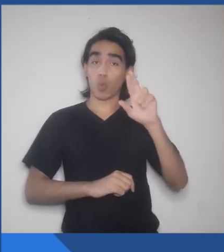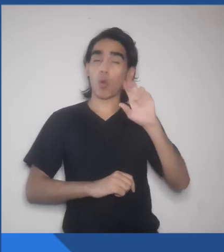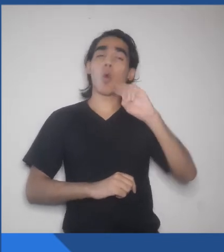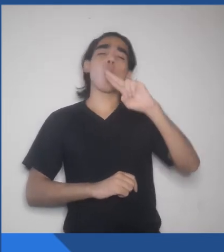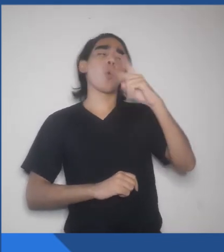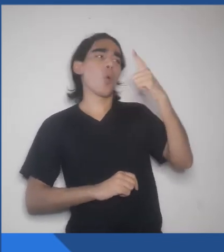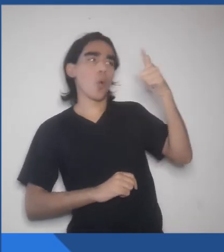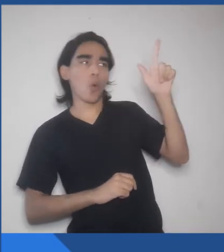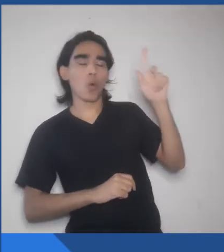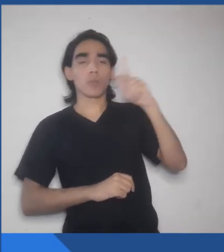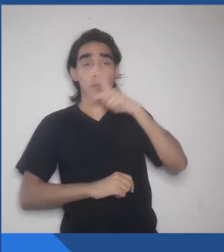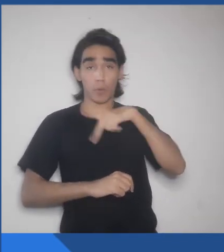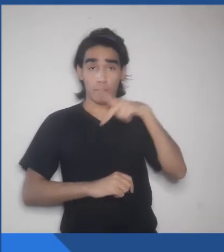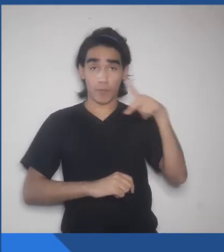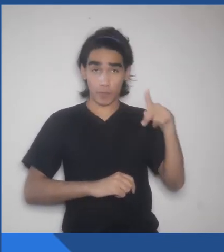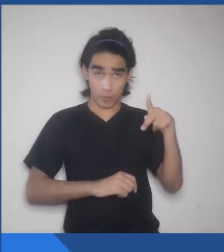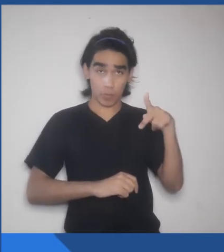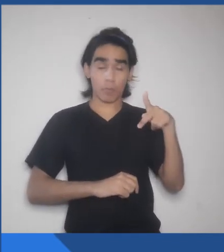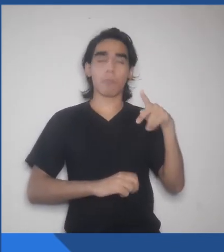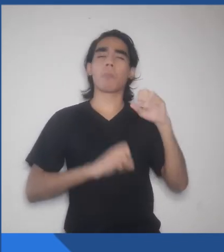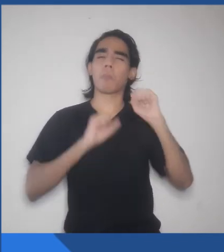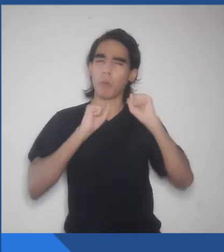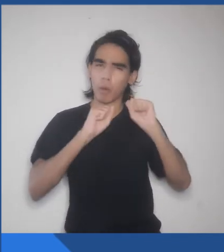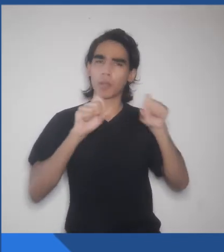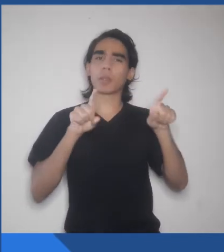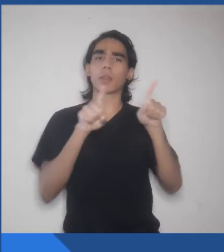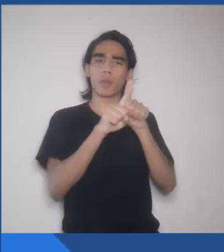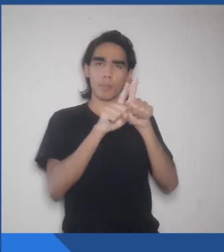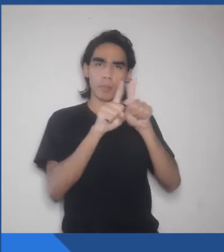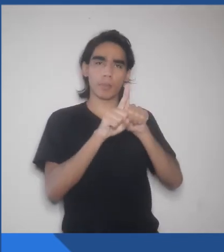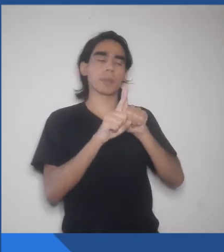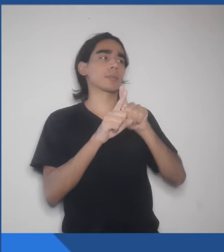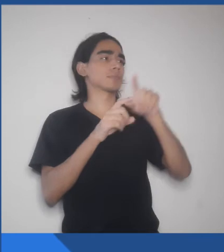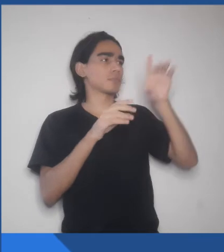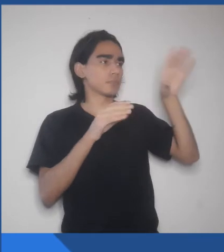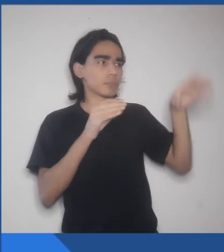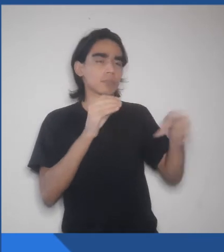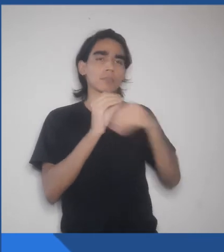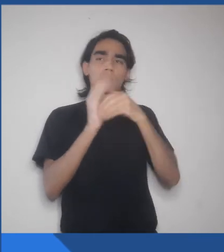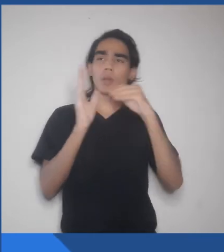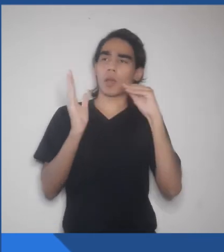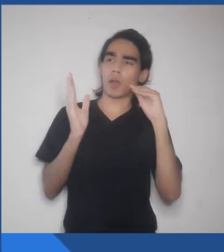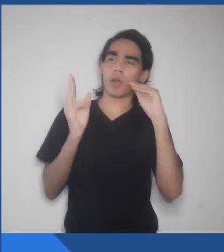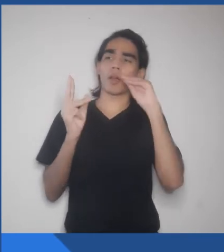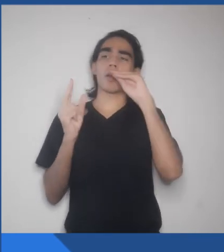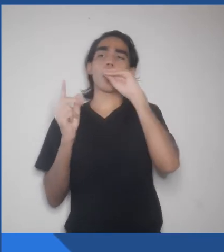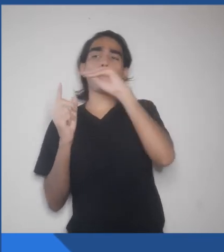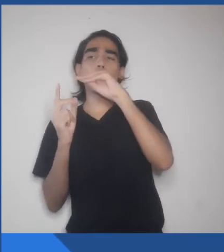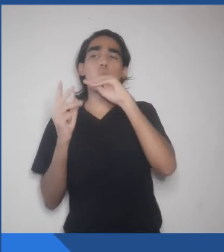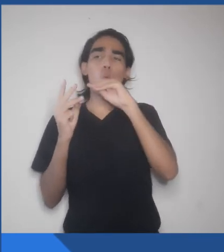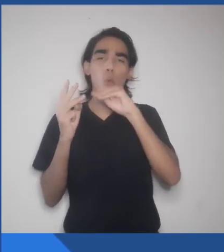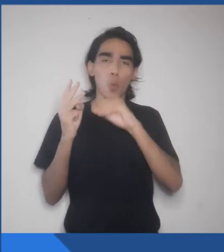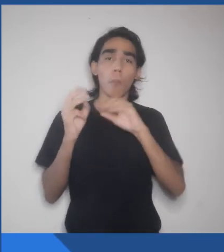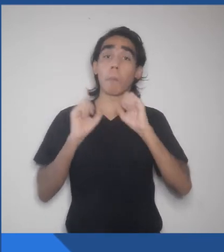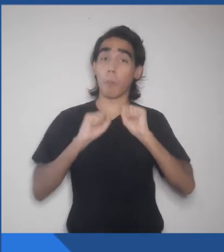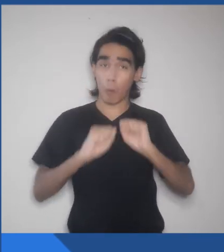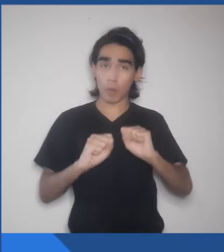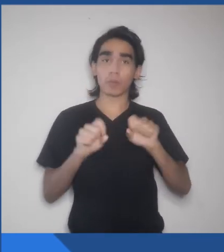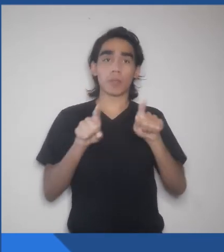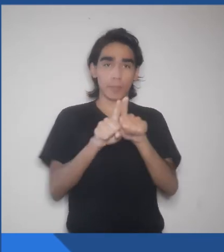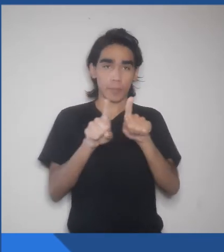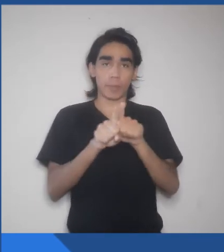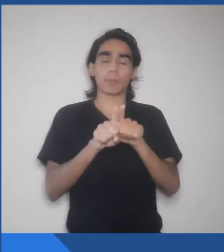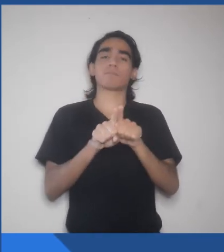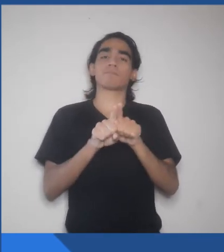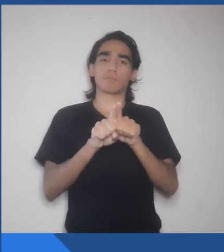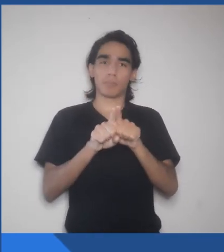professor matriculado nesses grupos, a gente poderia inserir o professor em um grupo ou mais. Uma prática